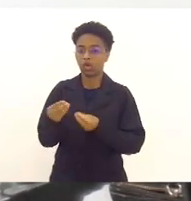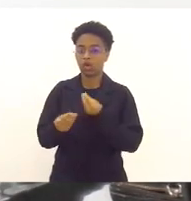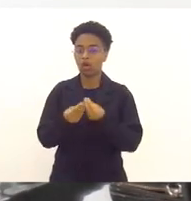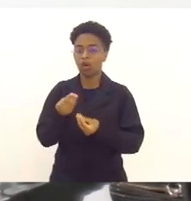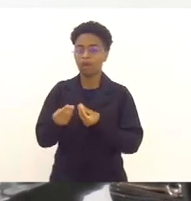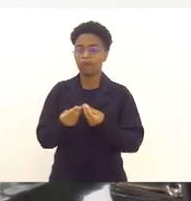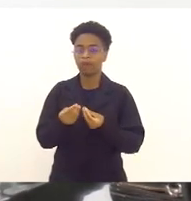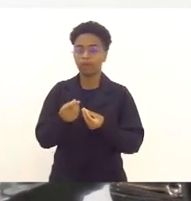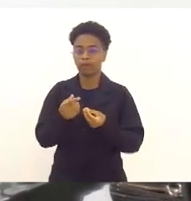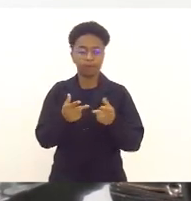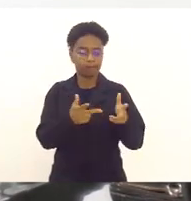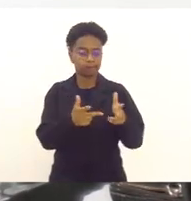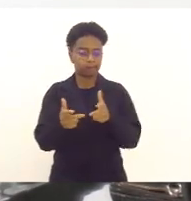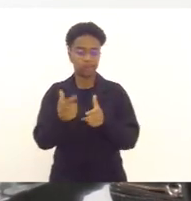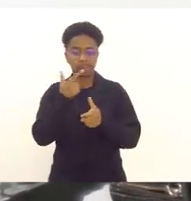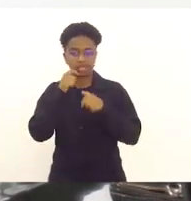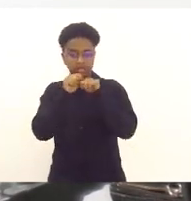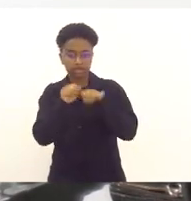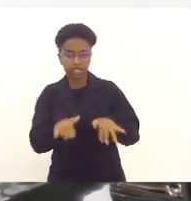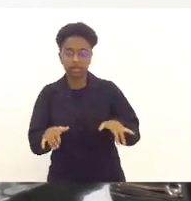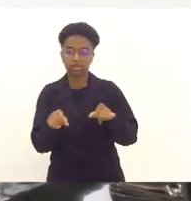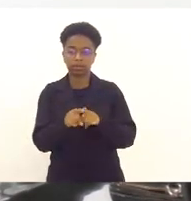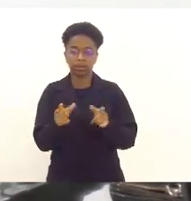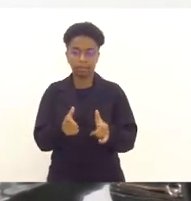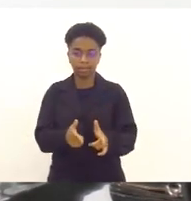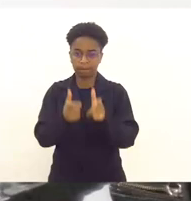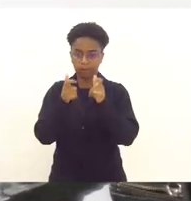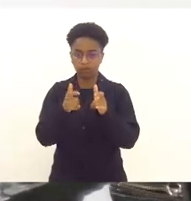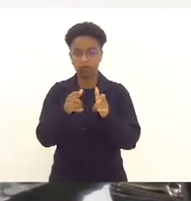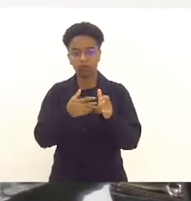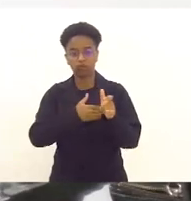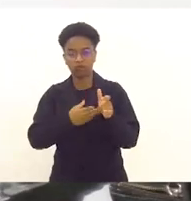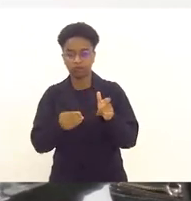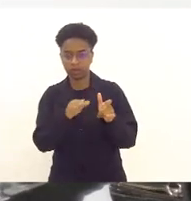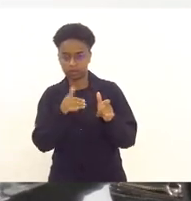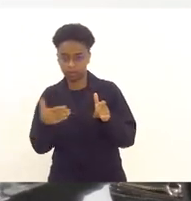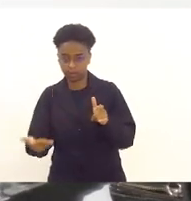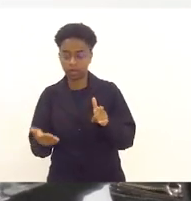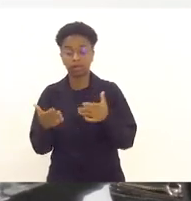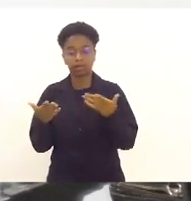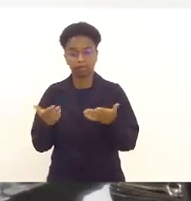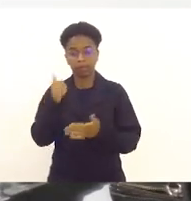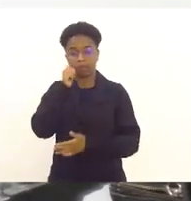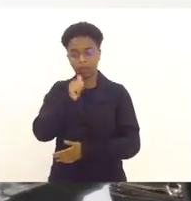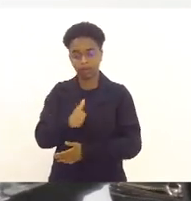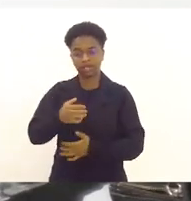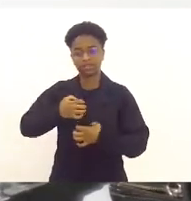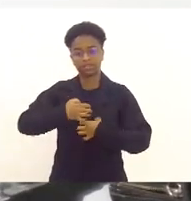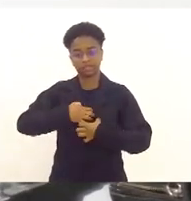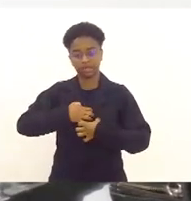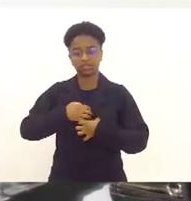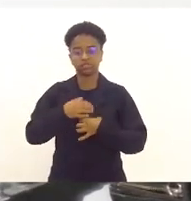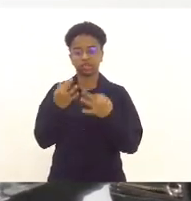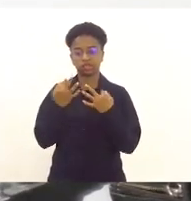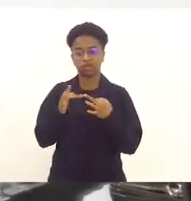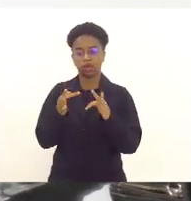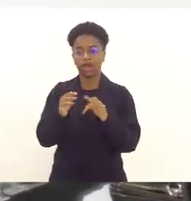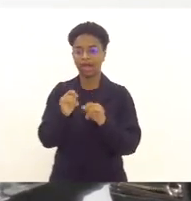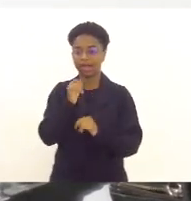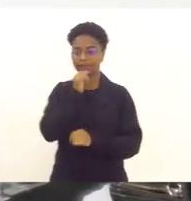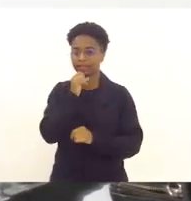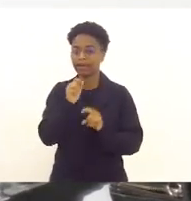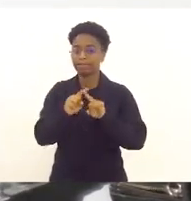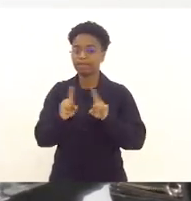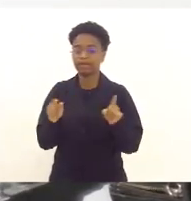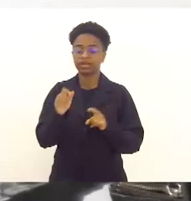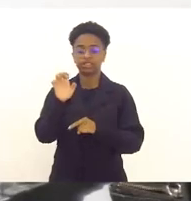abala que muitas vezes matou o seu filho essa mulher ainda sente as dores e não tem do ponto de vista do